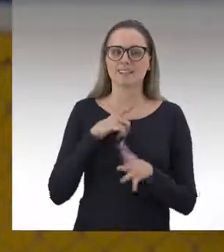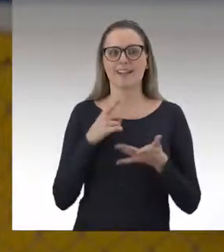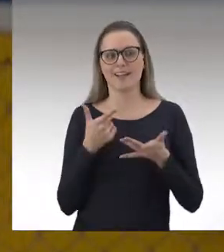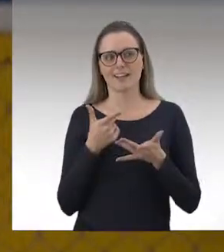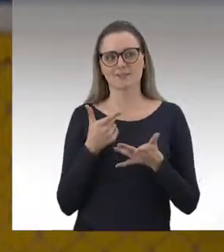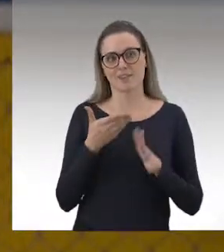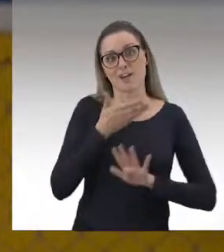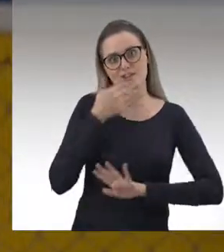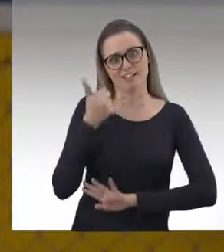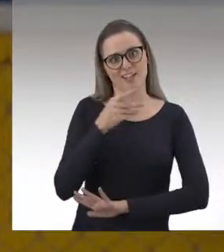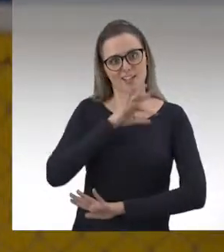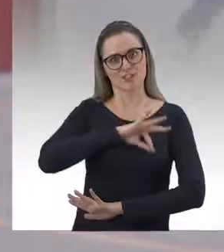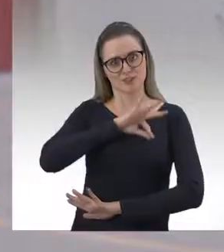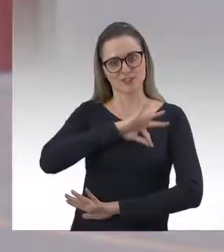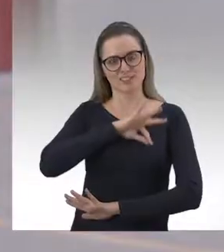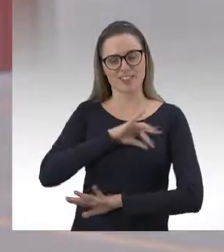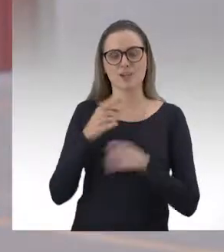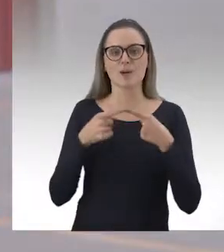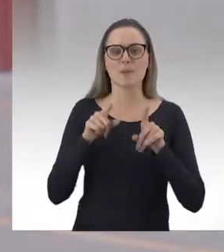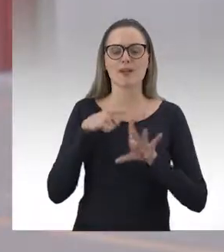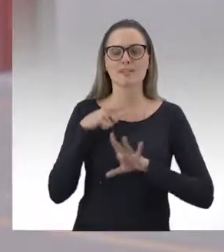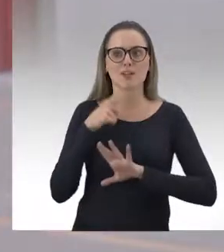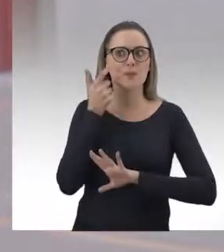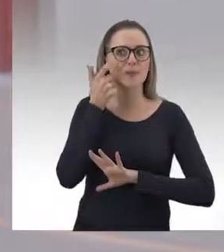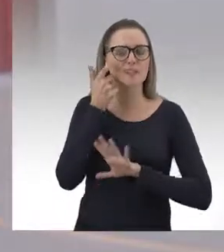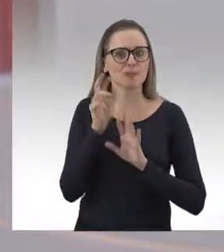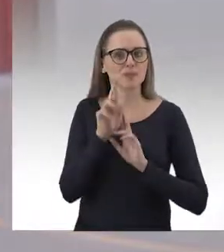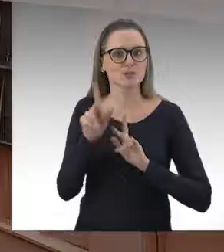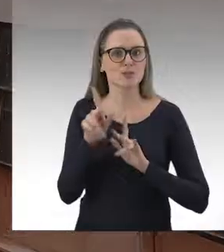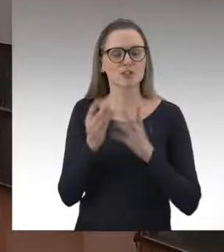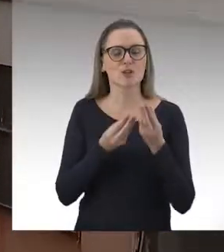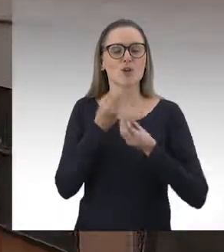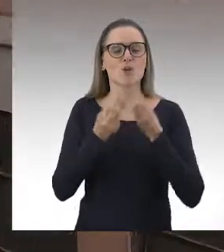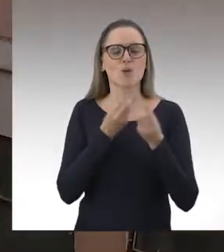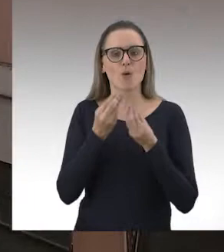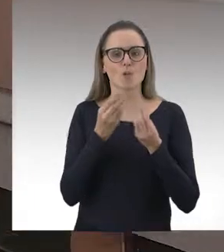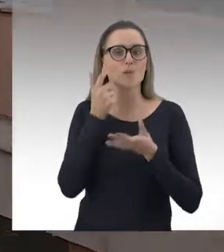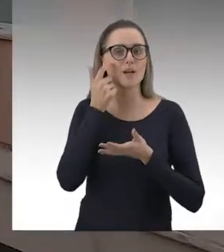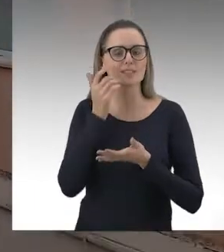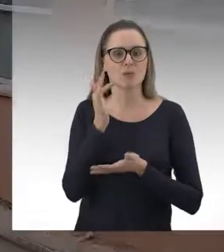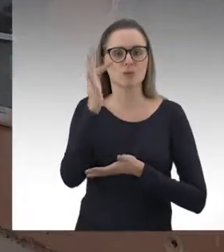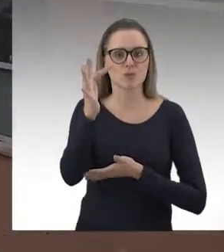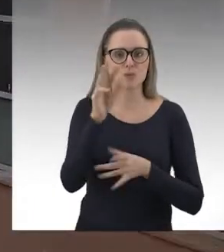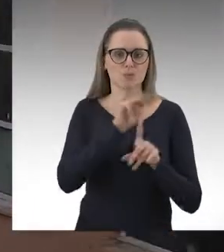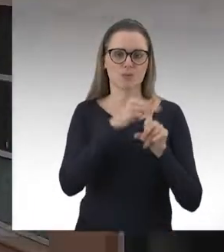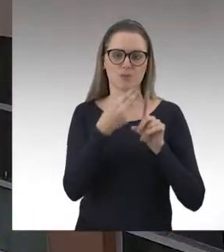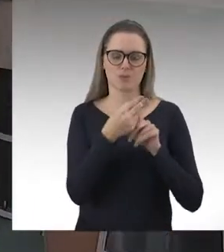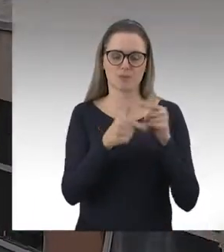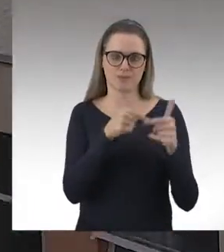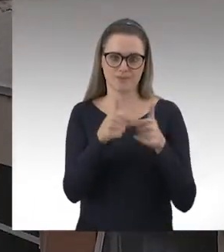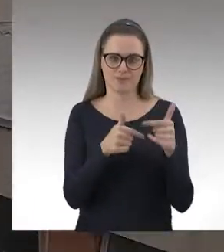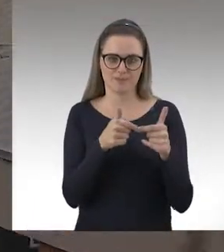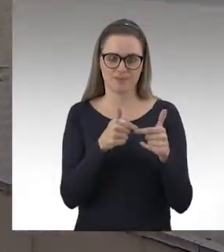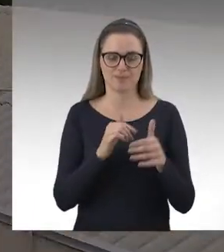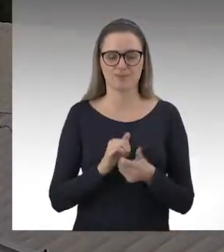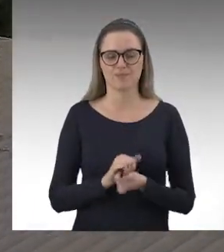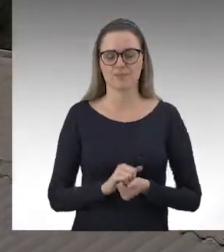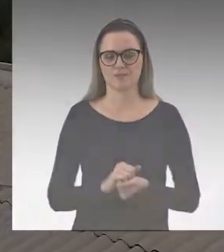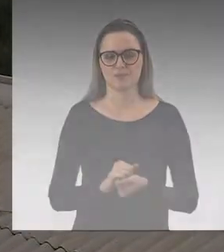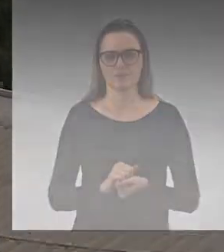ganho financeiro, mas eles têm uma perspectiva melhor de formação e de colocação no mercado de trabalho.